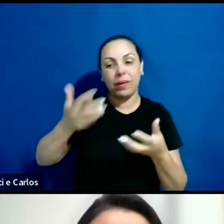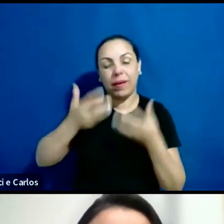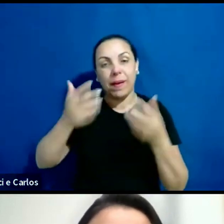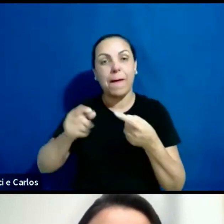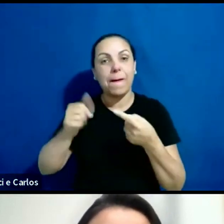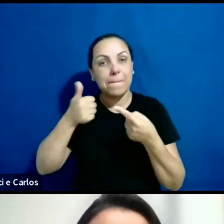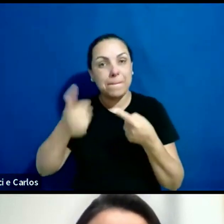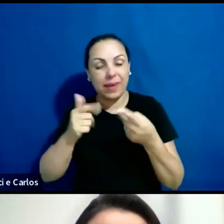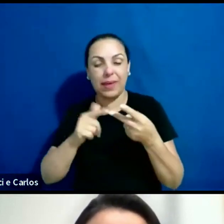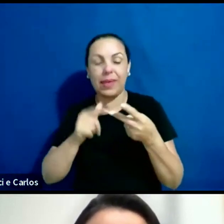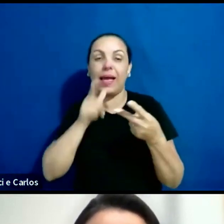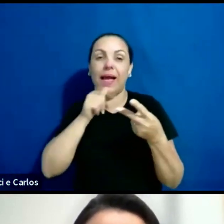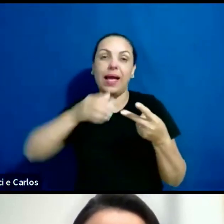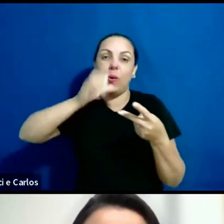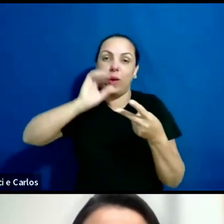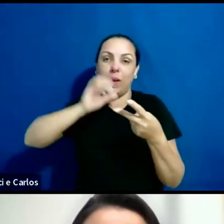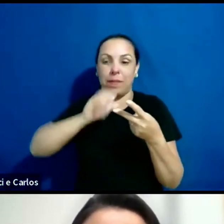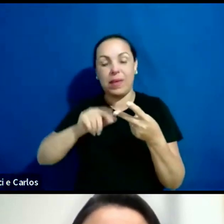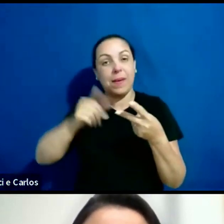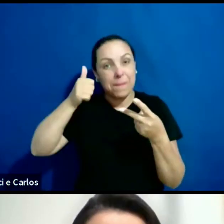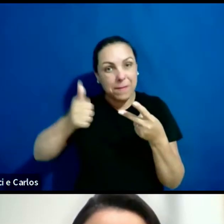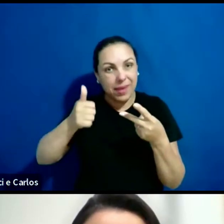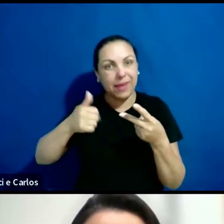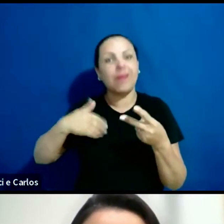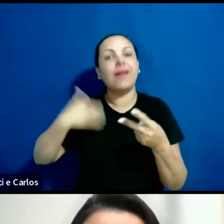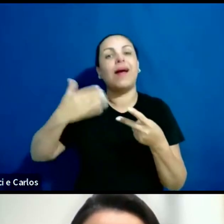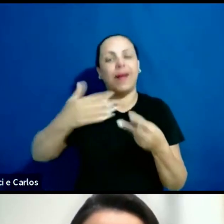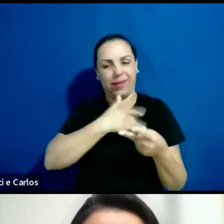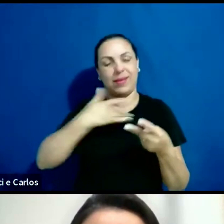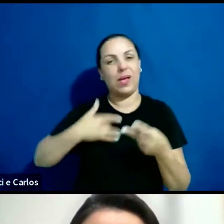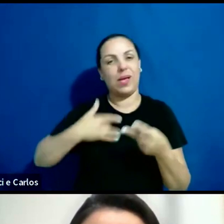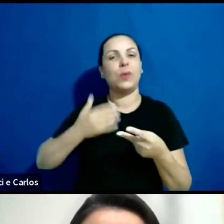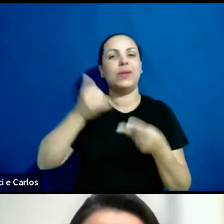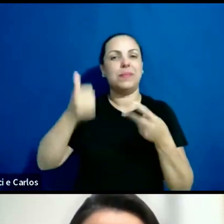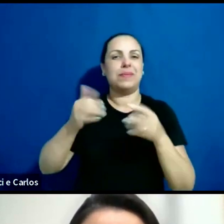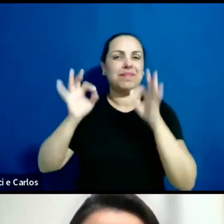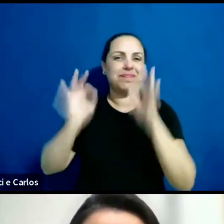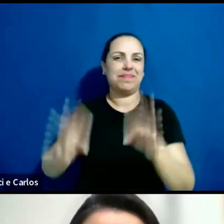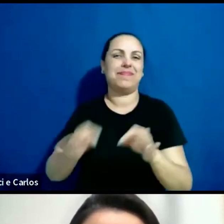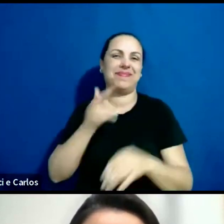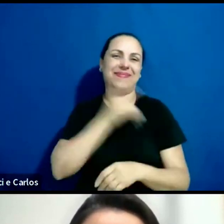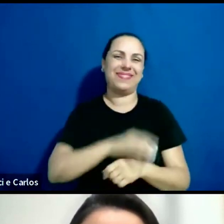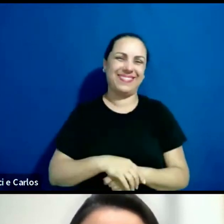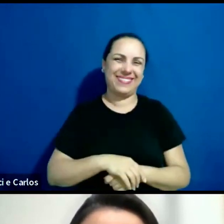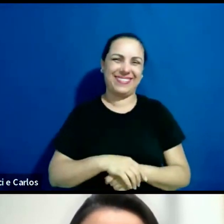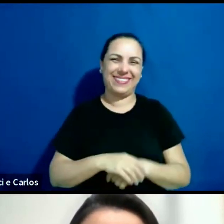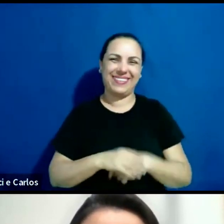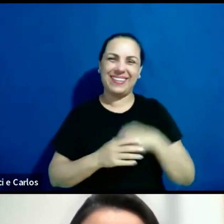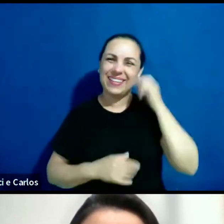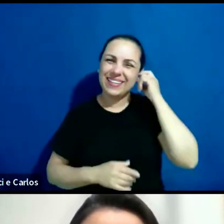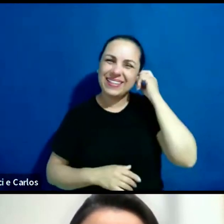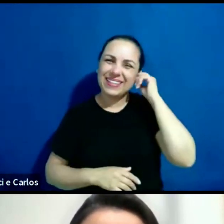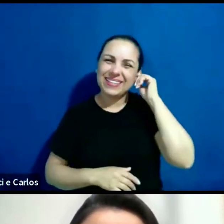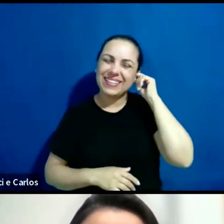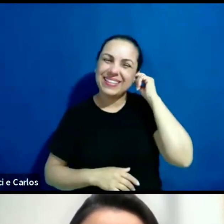Então, eu quero finalizar aqui. Oi? Eu quero finalizar